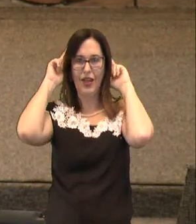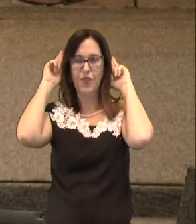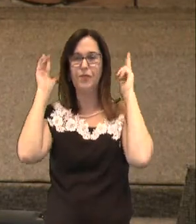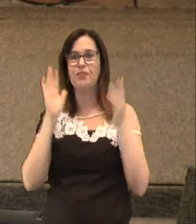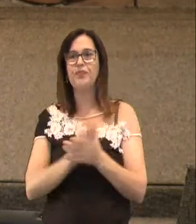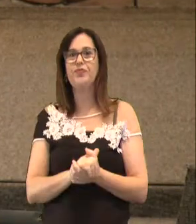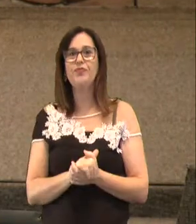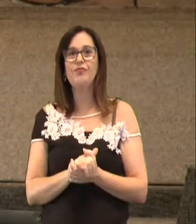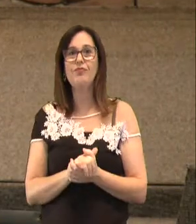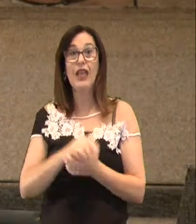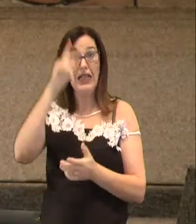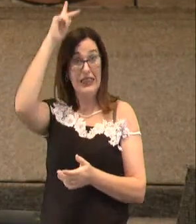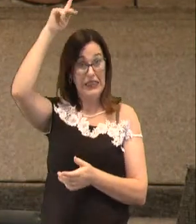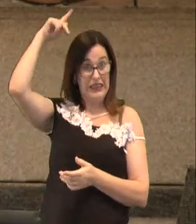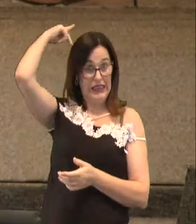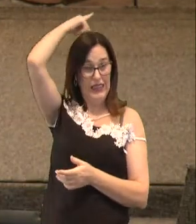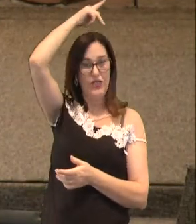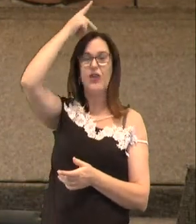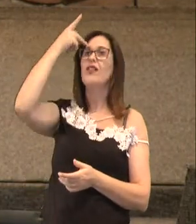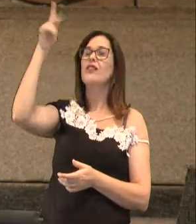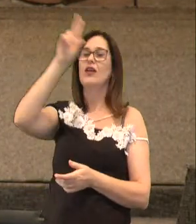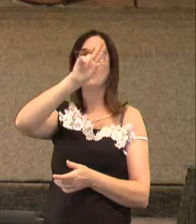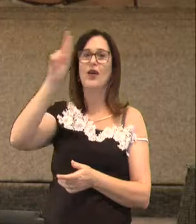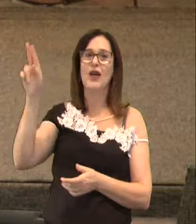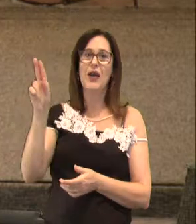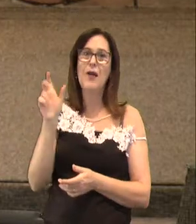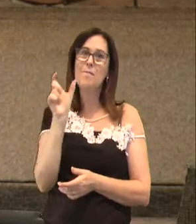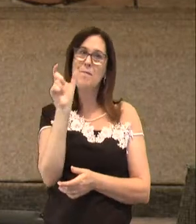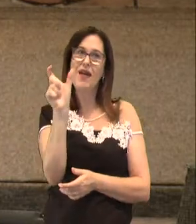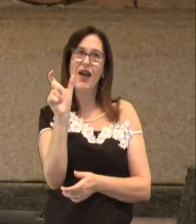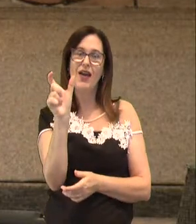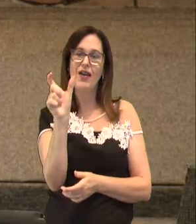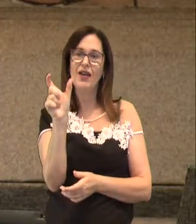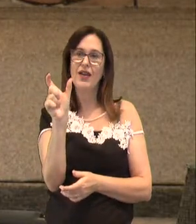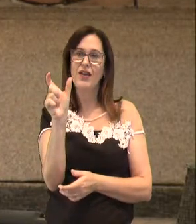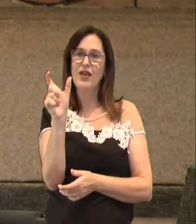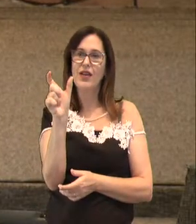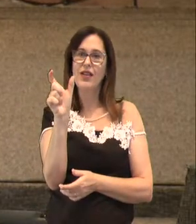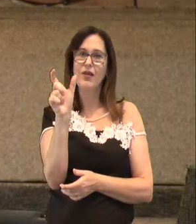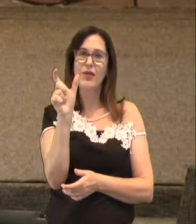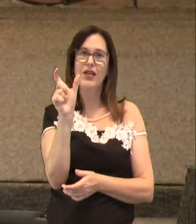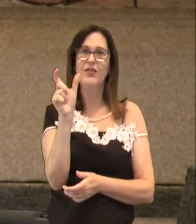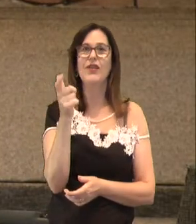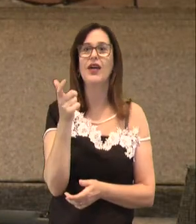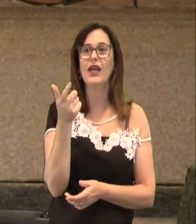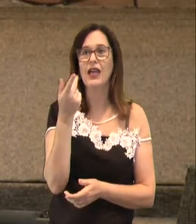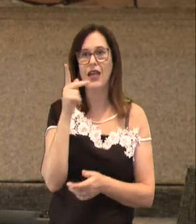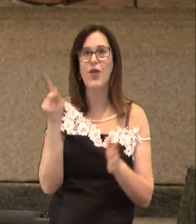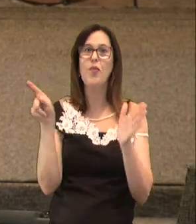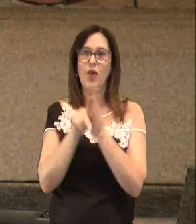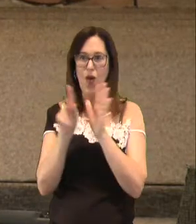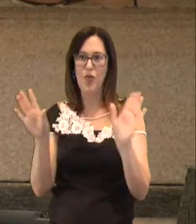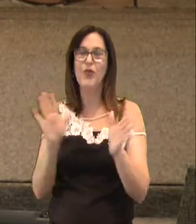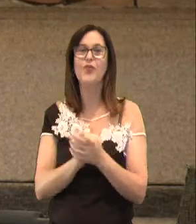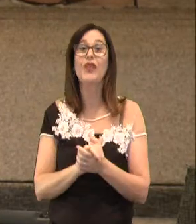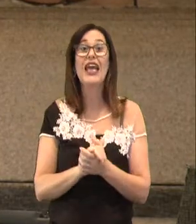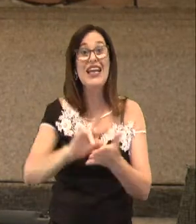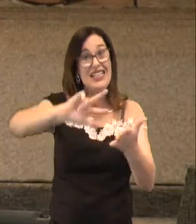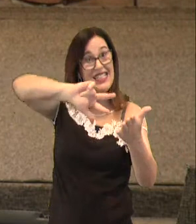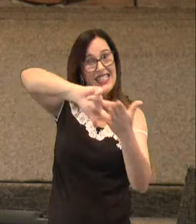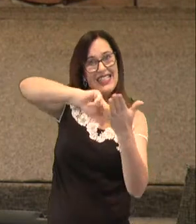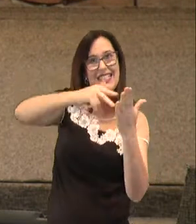que santificado seja o teu nome, a palavra em grego é hagiasteto. Essa palavra